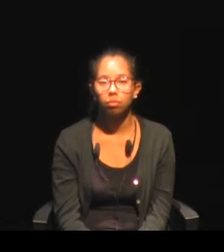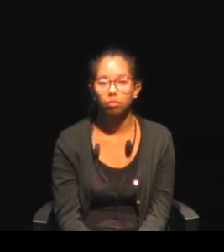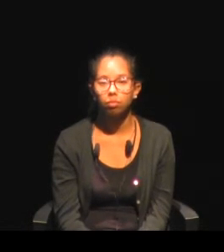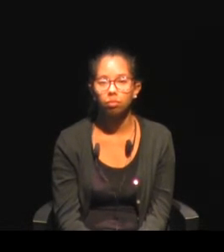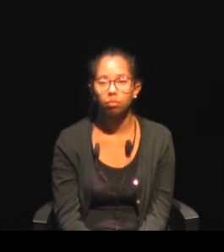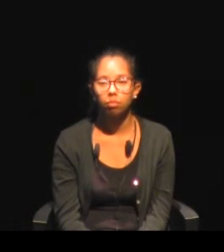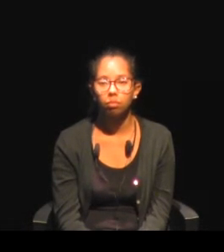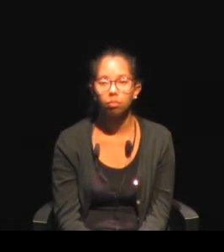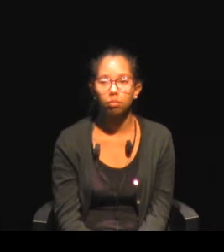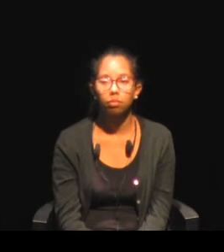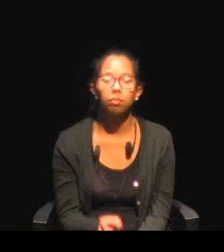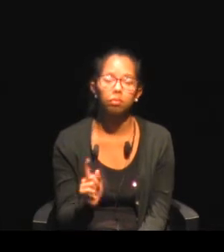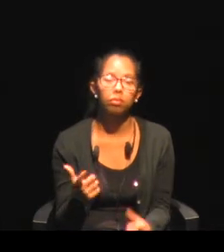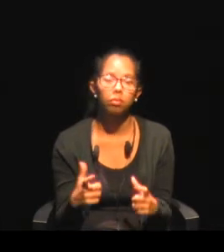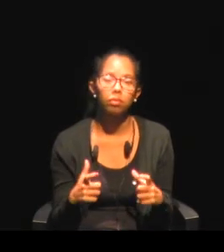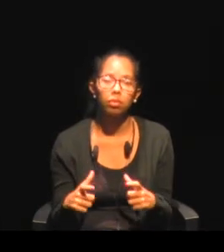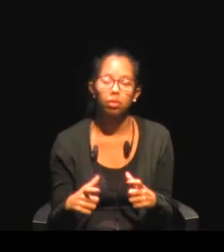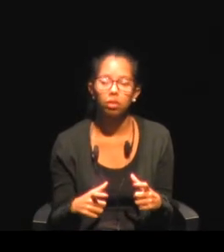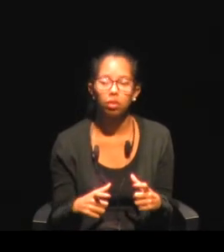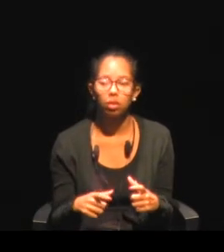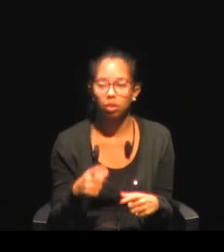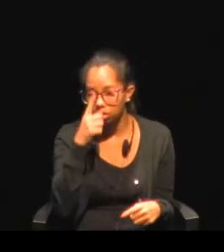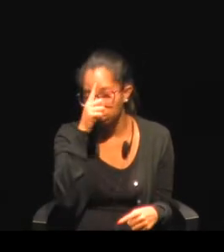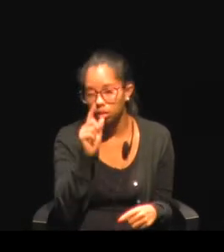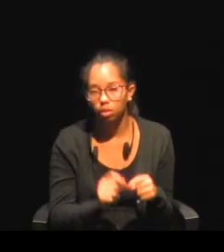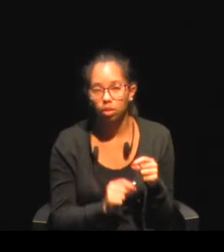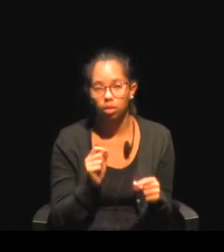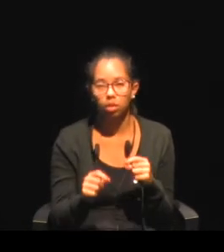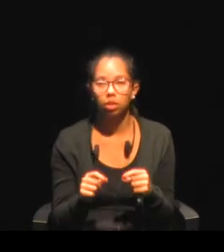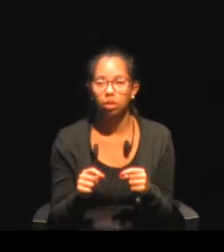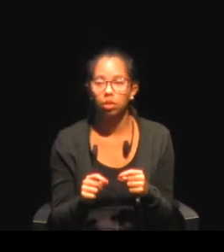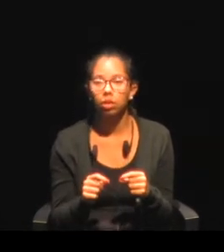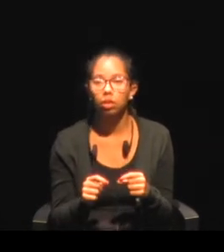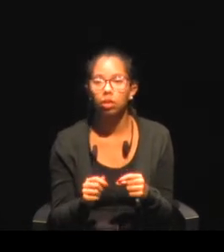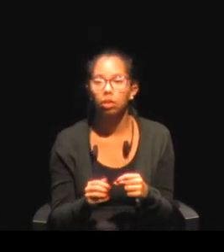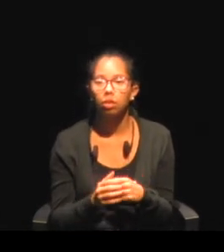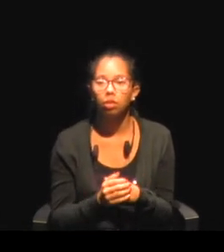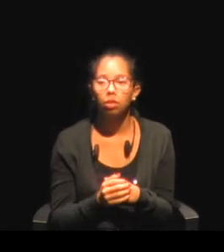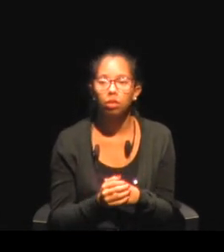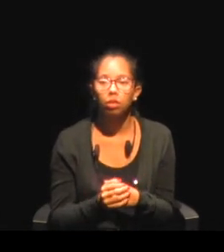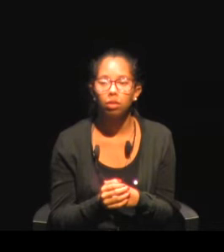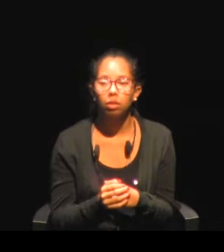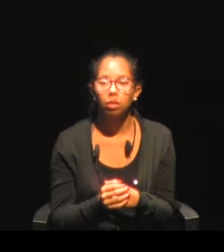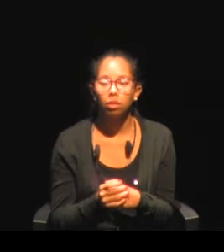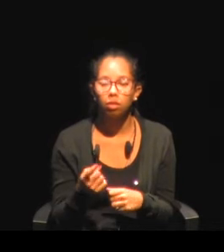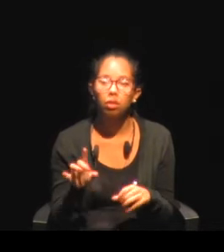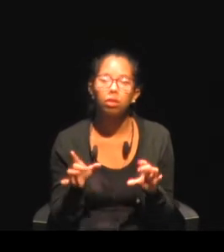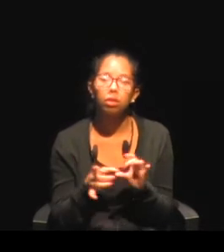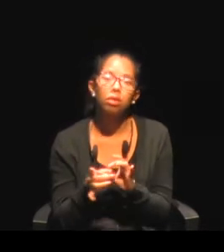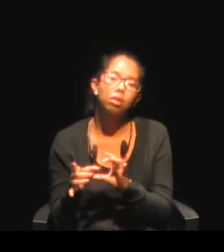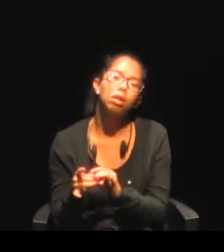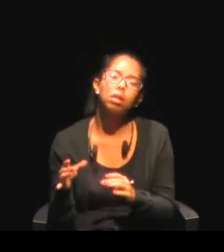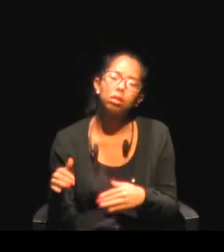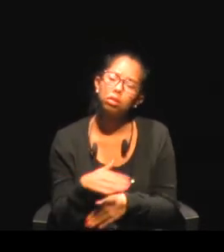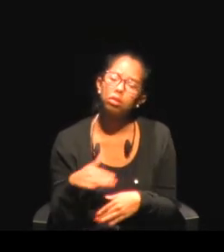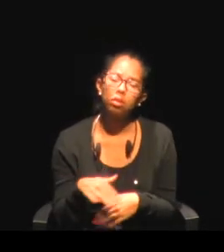Acho que algumas imagens assim, só que... Esse é o espaço, quer dizer, a ideia da gente era que esse espaço fosse entendido como uma rua,